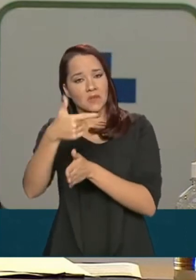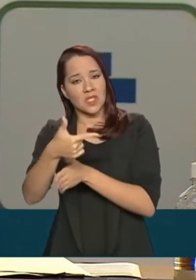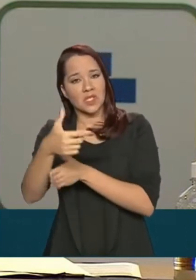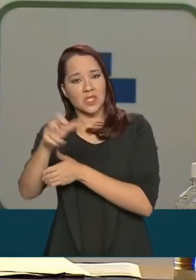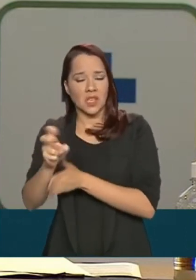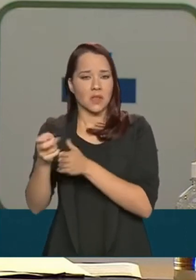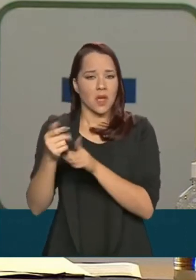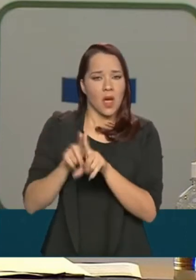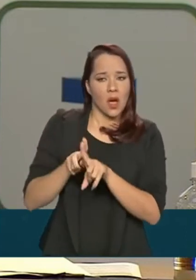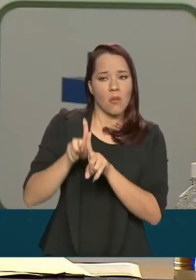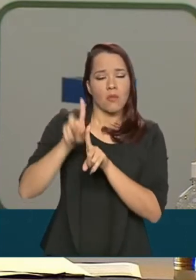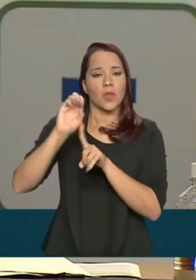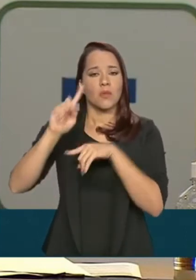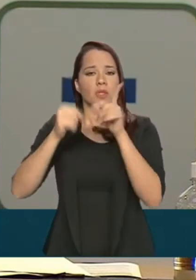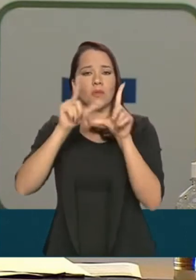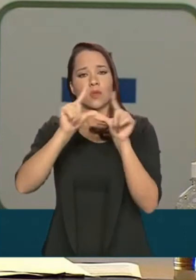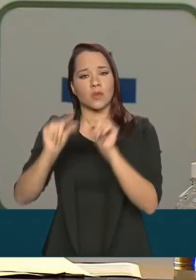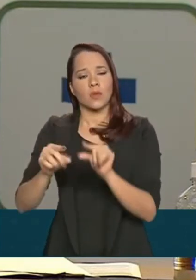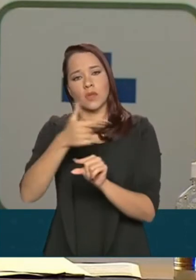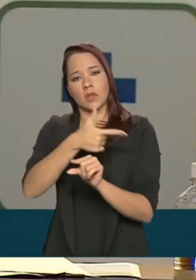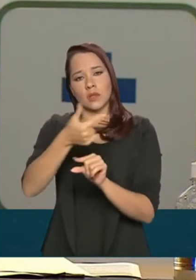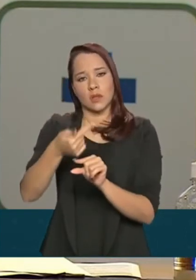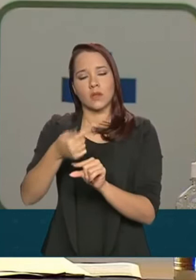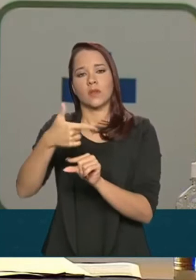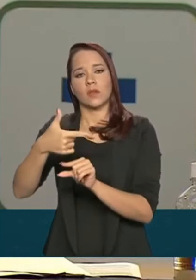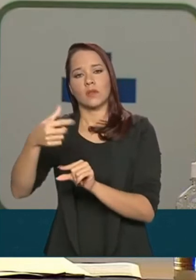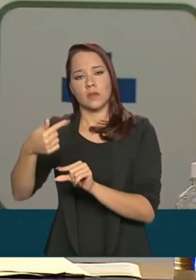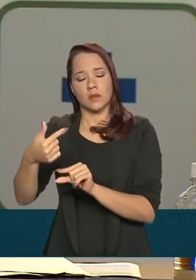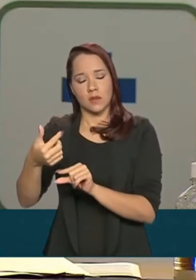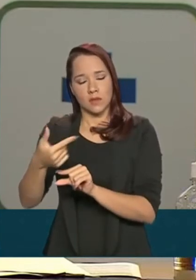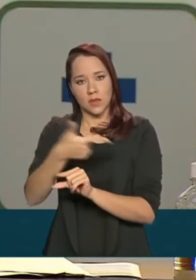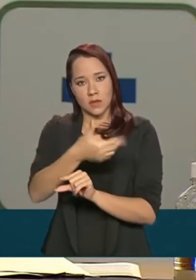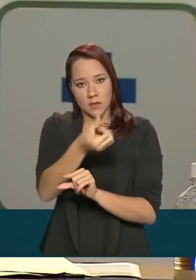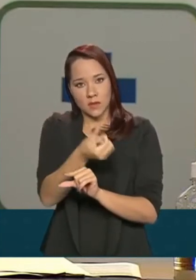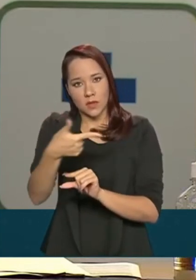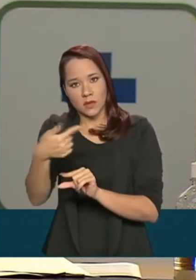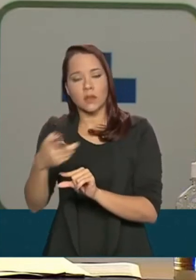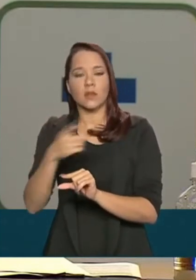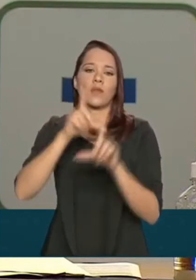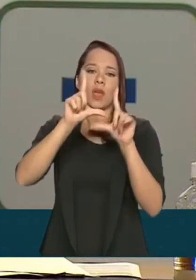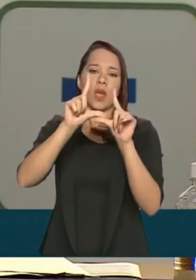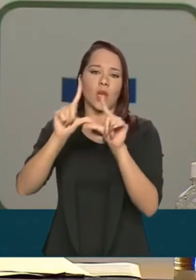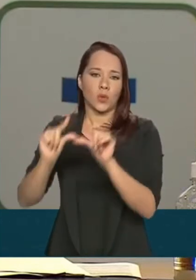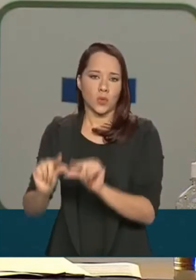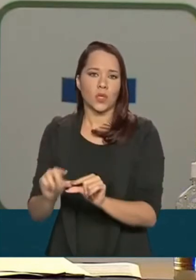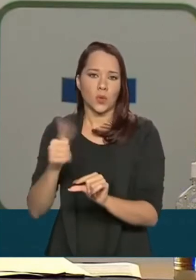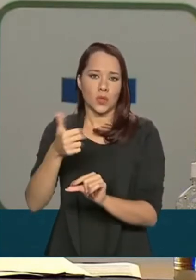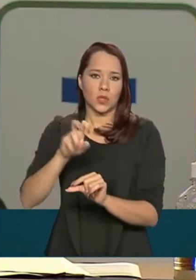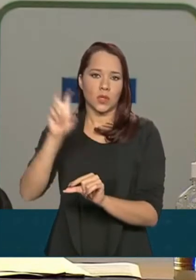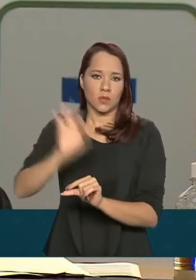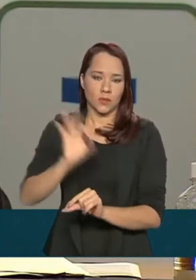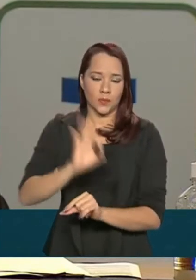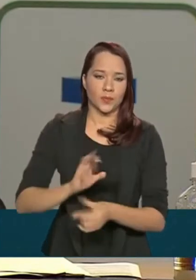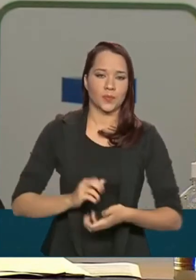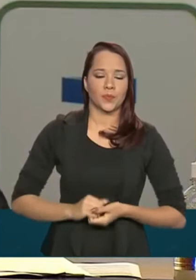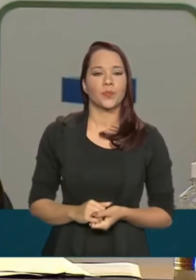mas houve uma redução entre a 26ª e a 27ª semana, e essa redução bastante significativa de 15%. E